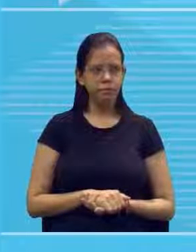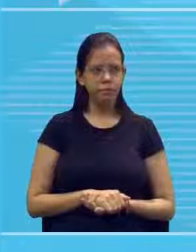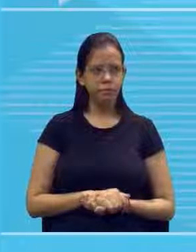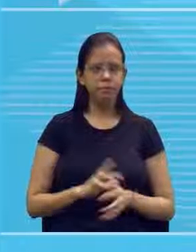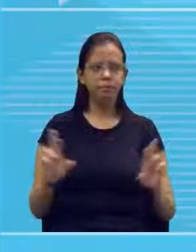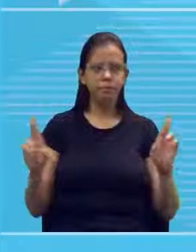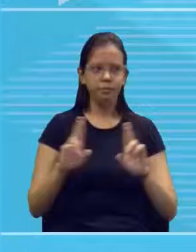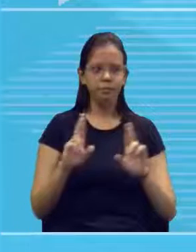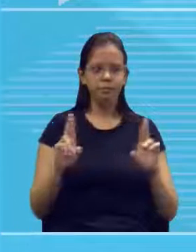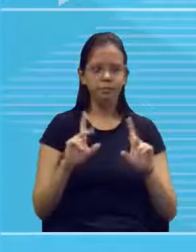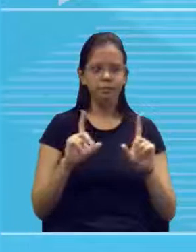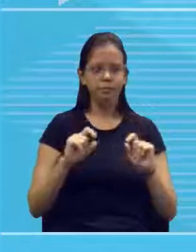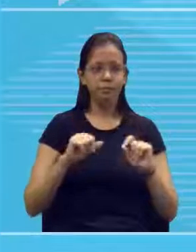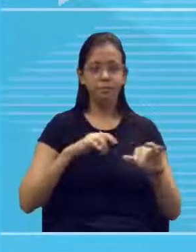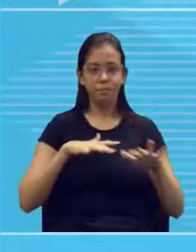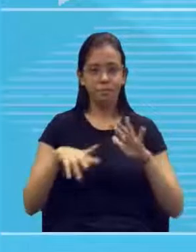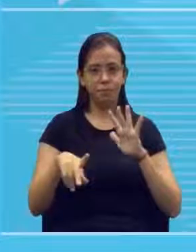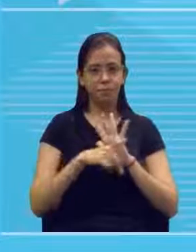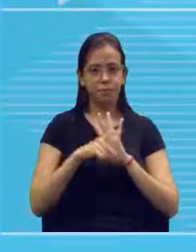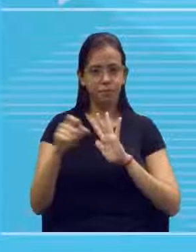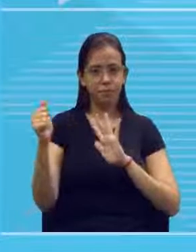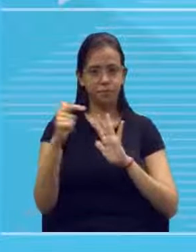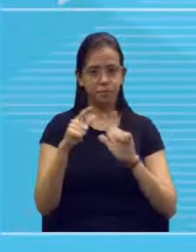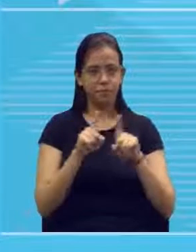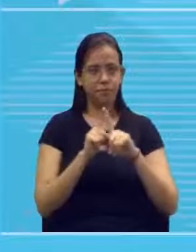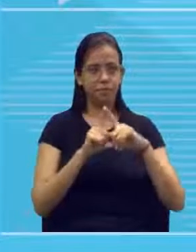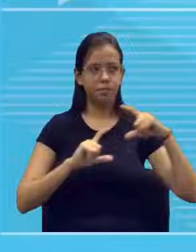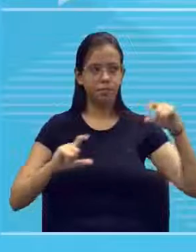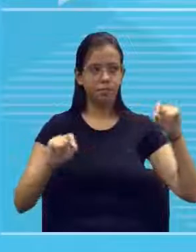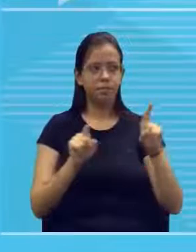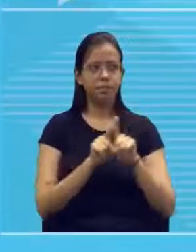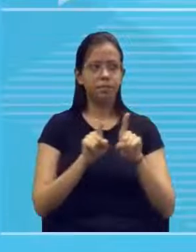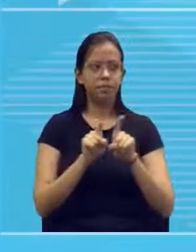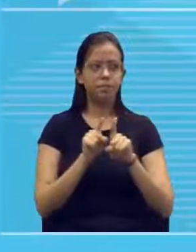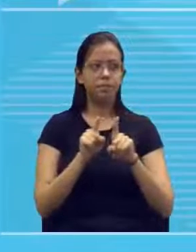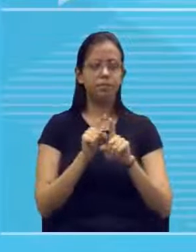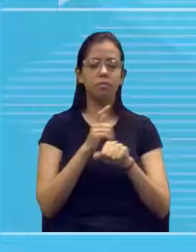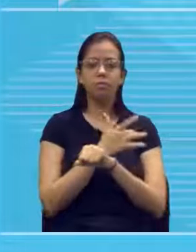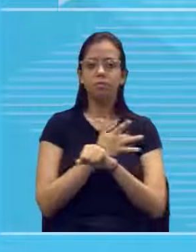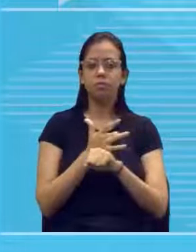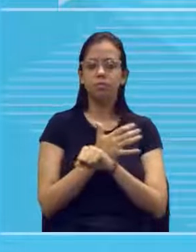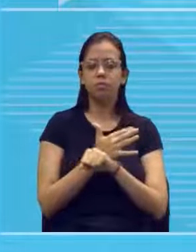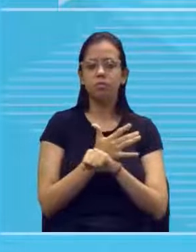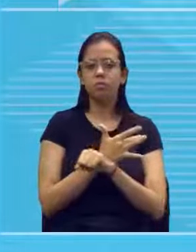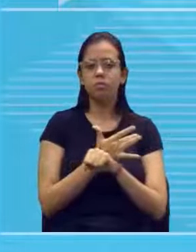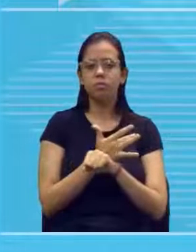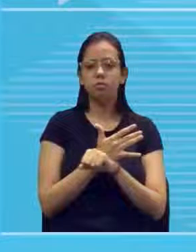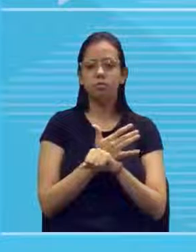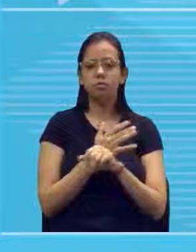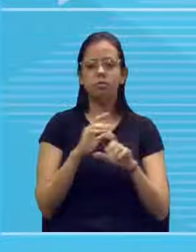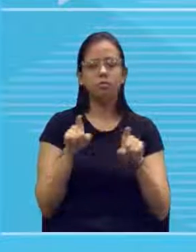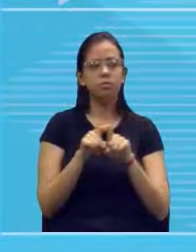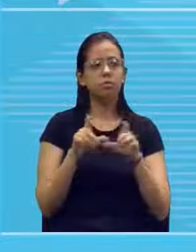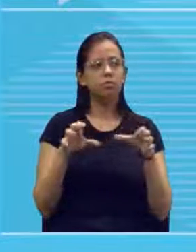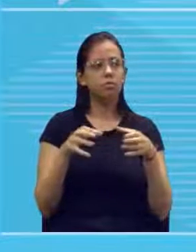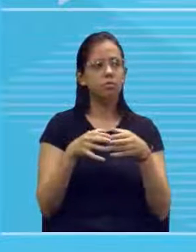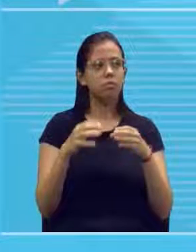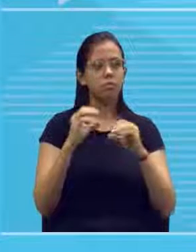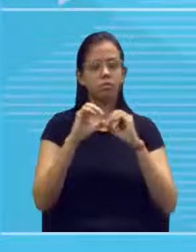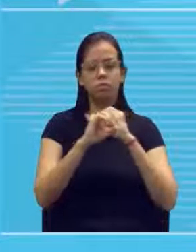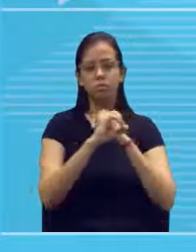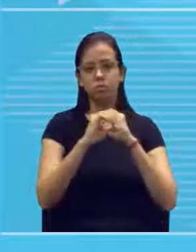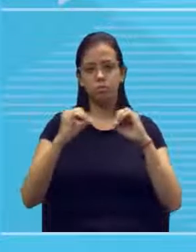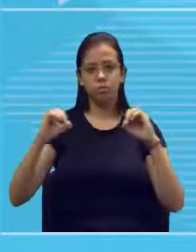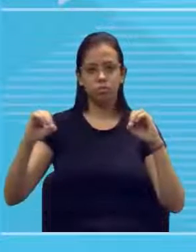se relacionando o movimento do sol da lua e dos asterismos lembram que asterismo gente vai lembrar que são as